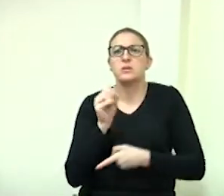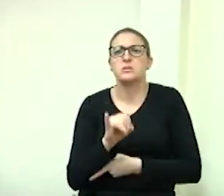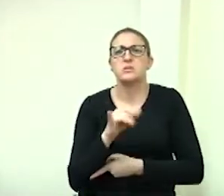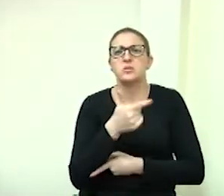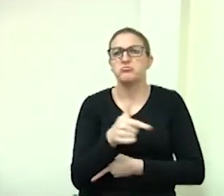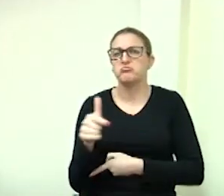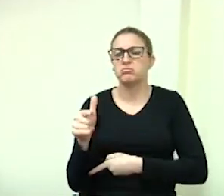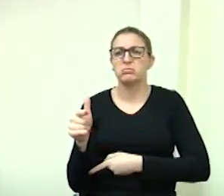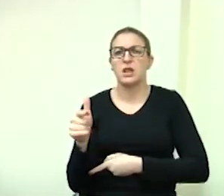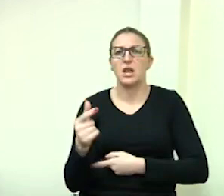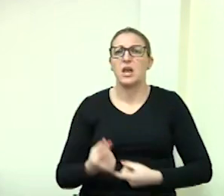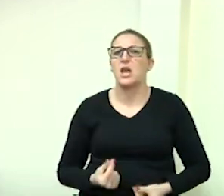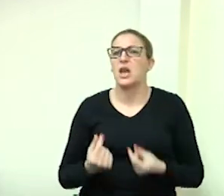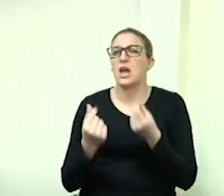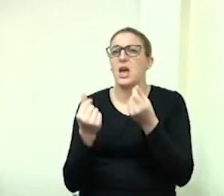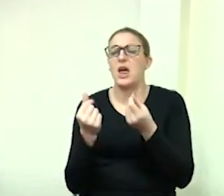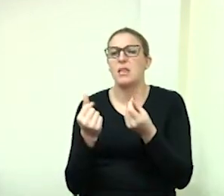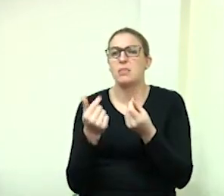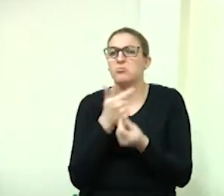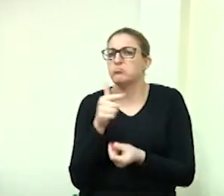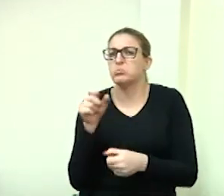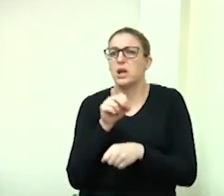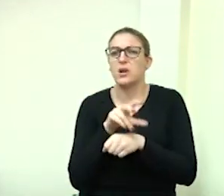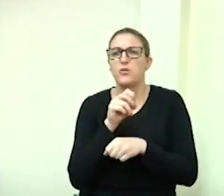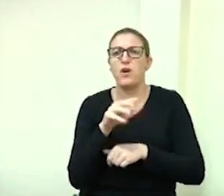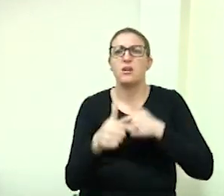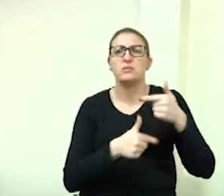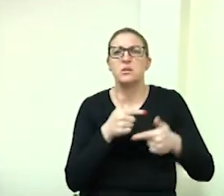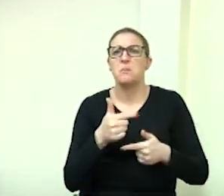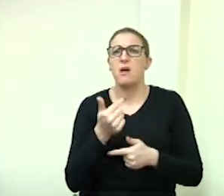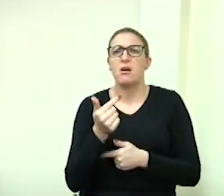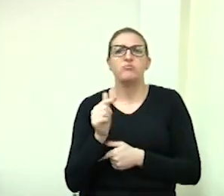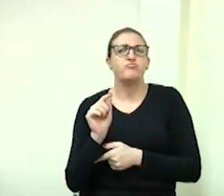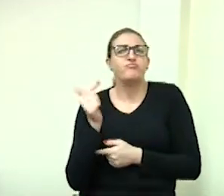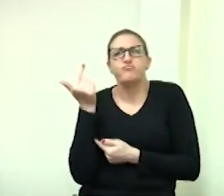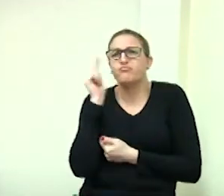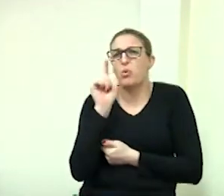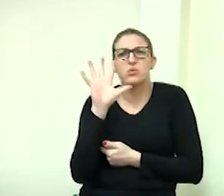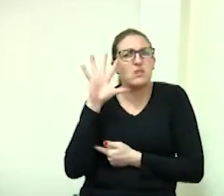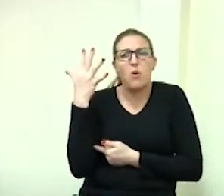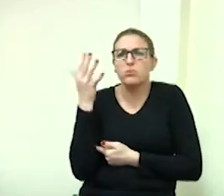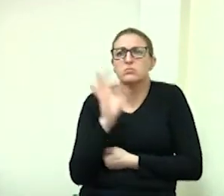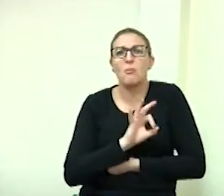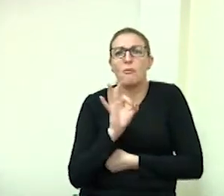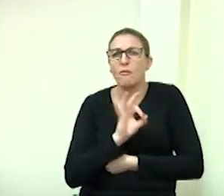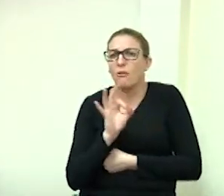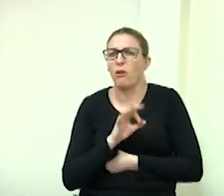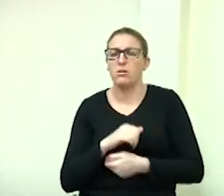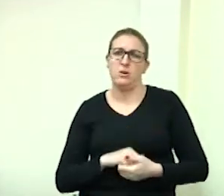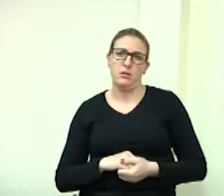não tem emprego tudo o resto não acontece é para isso